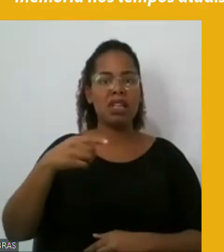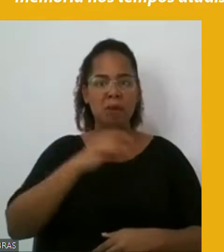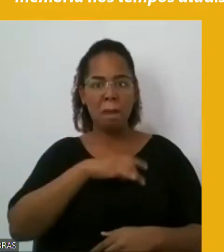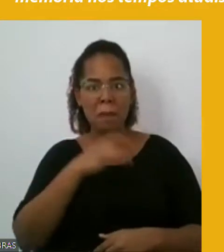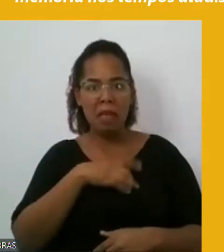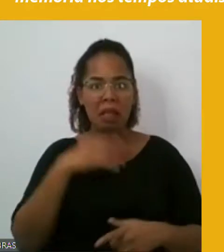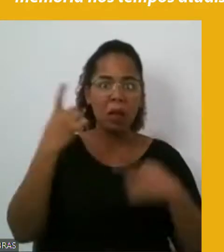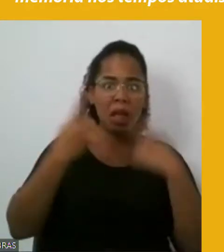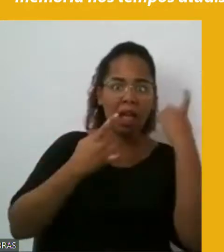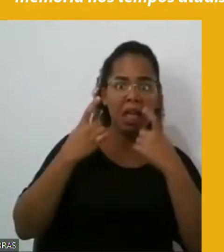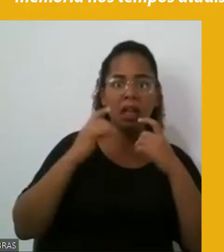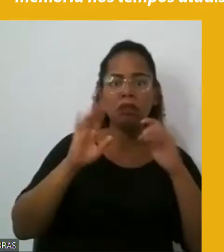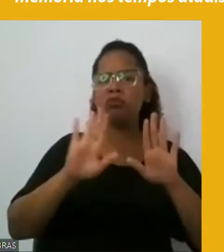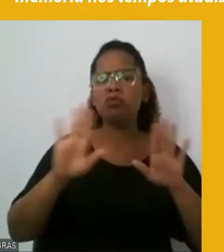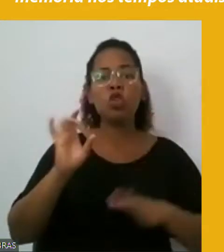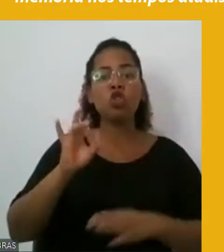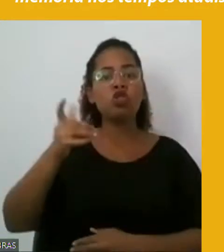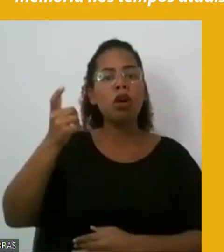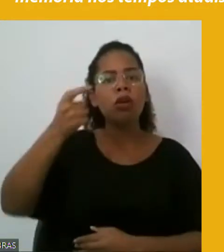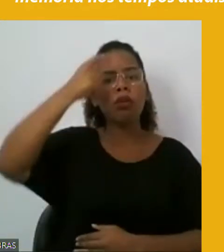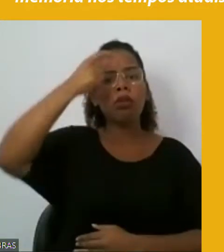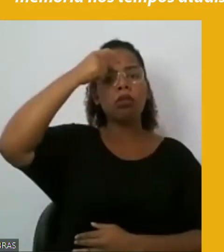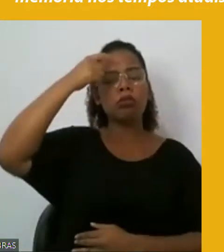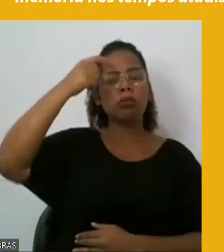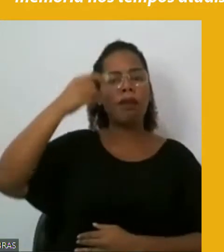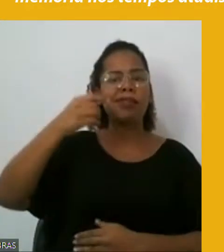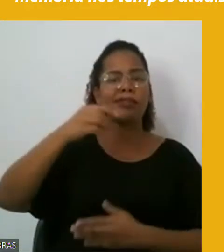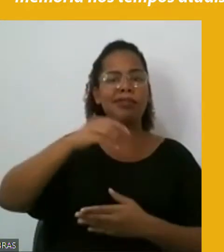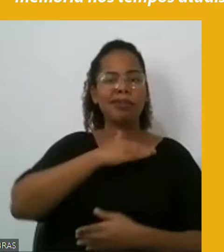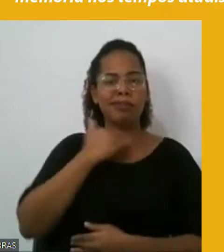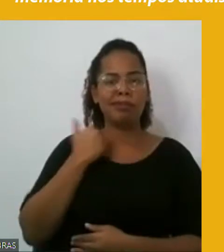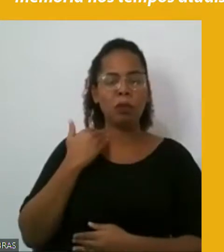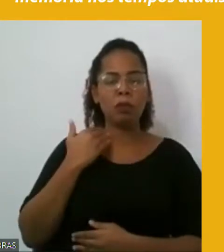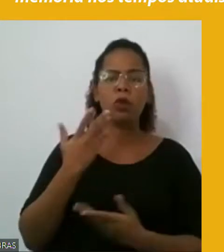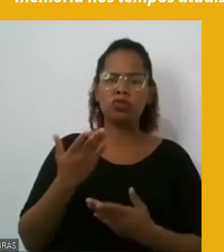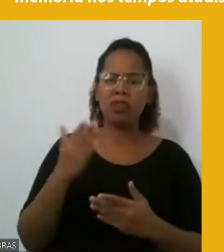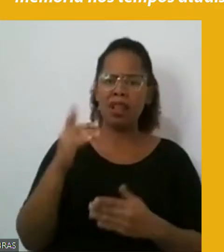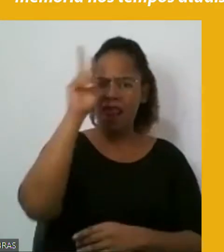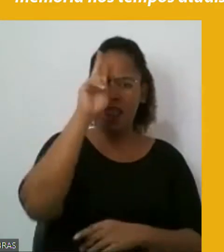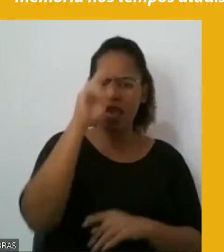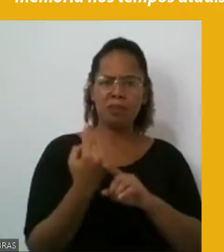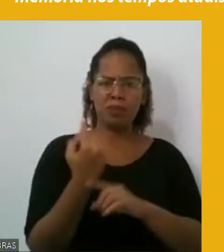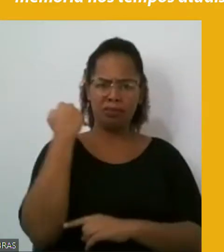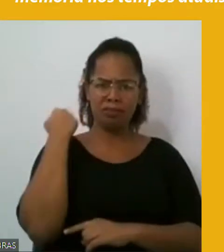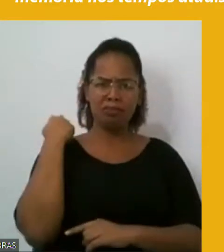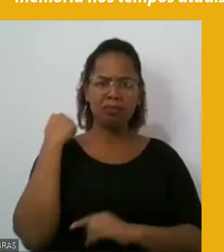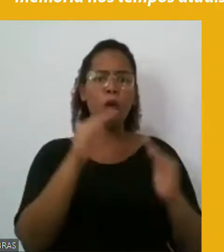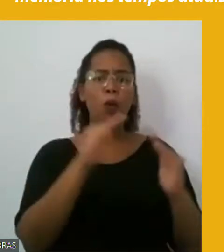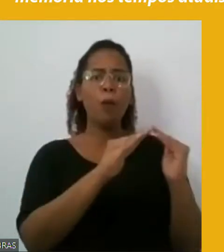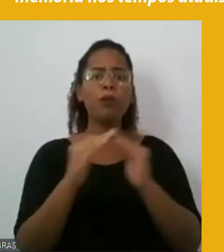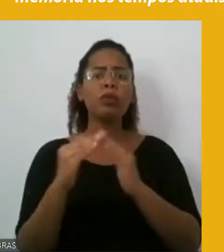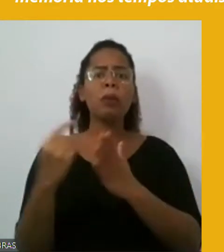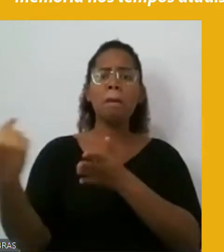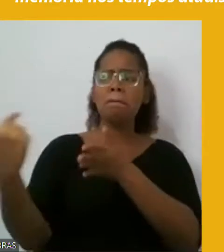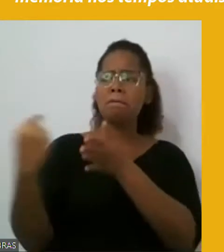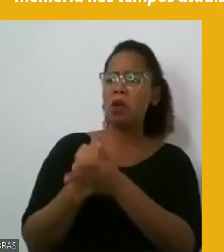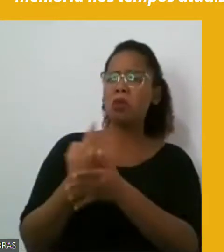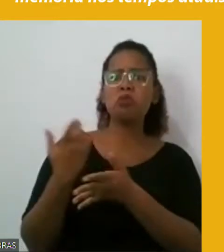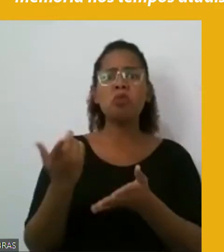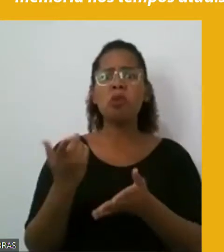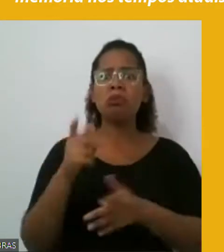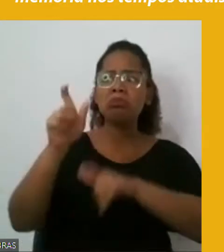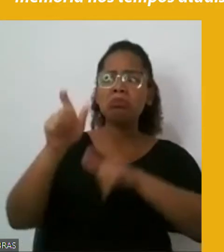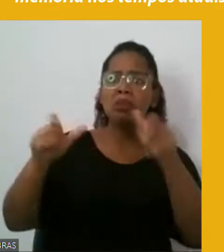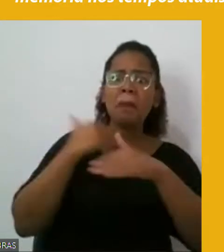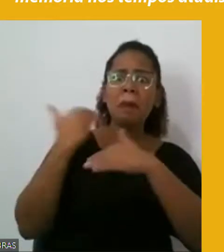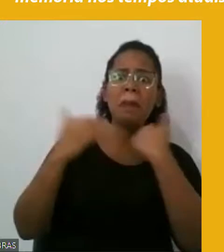vizinho perguntando: quem não morreu na espanhola? E ninguém percebera que uma cidade morria, que o Rio Machadiano